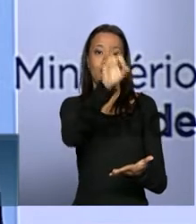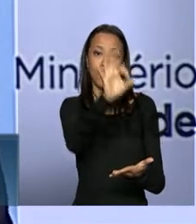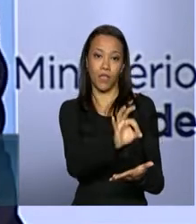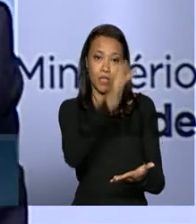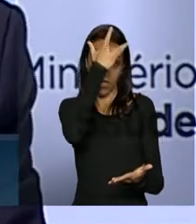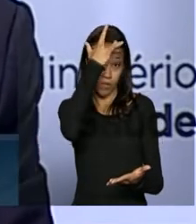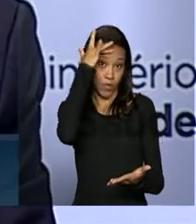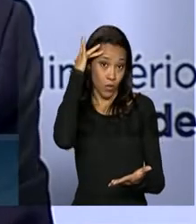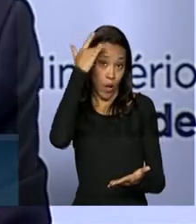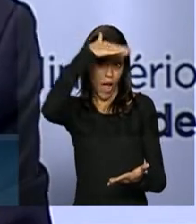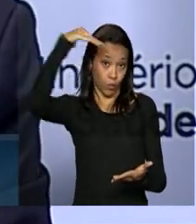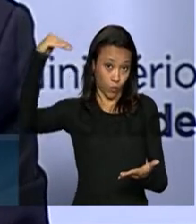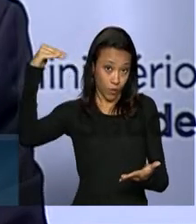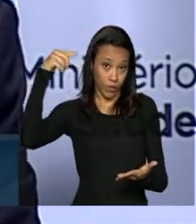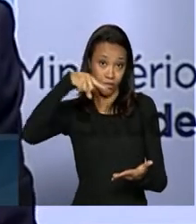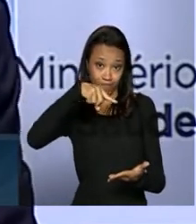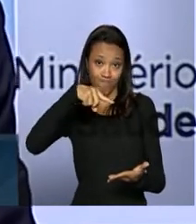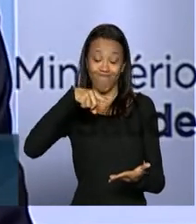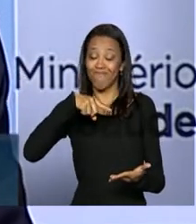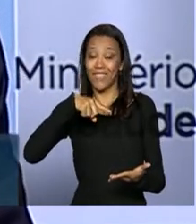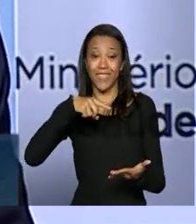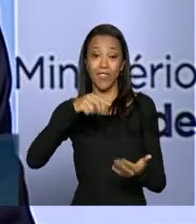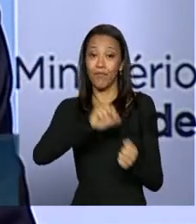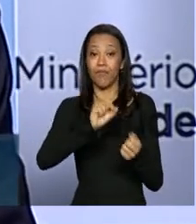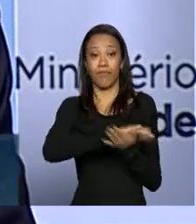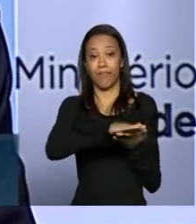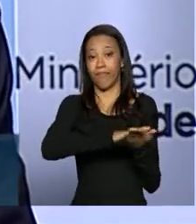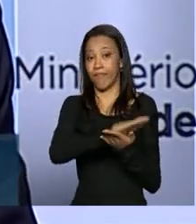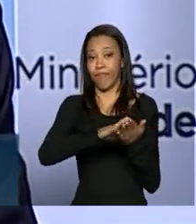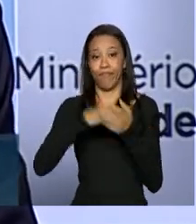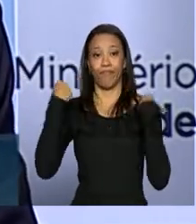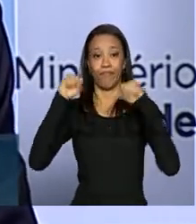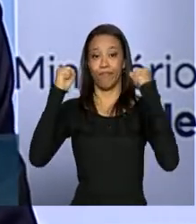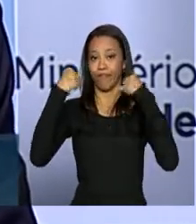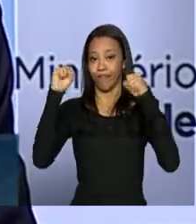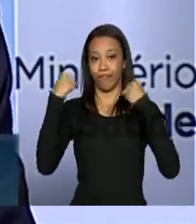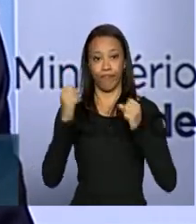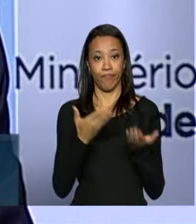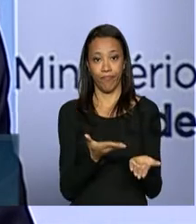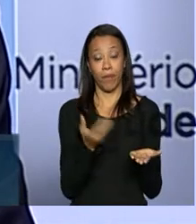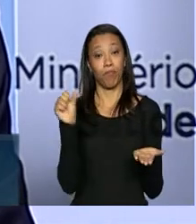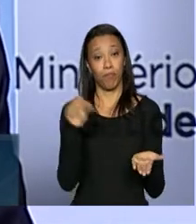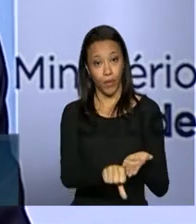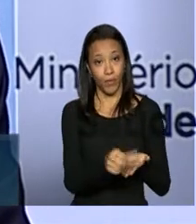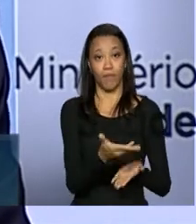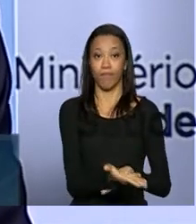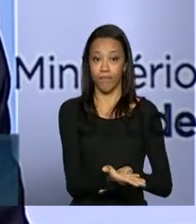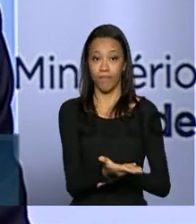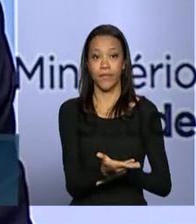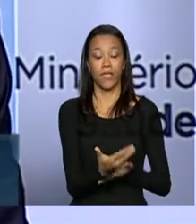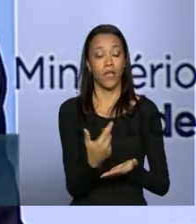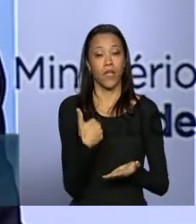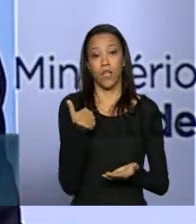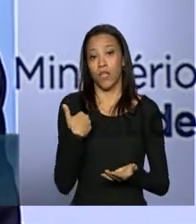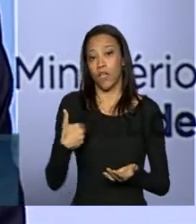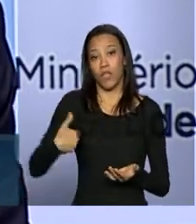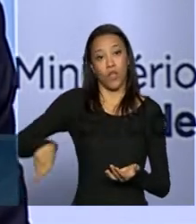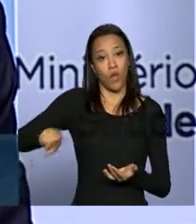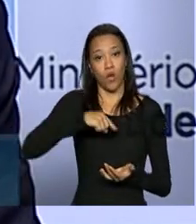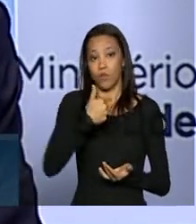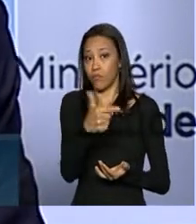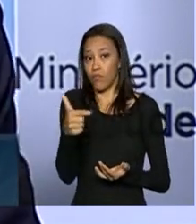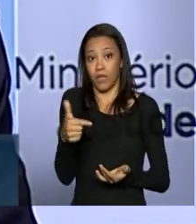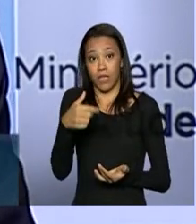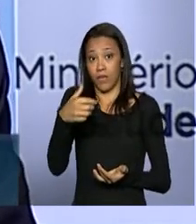adulta que assume que é totalmente sedentária. Né? Porque pior do que a gente não ter os 150 minutos é não